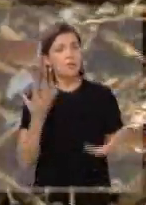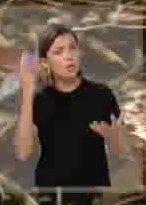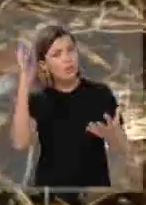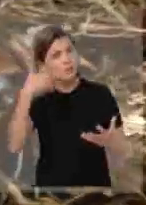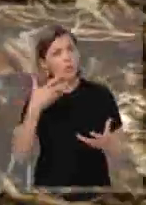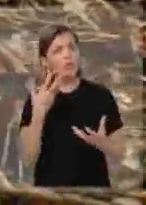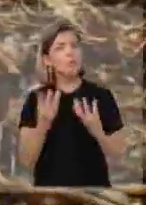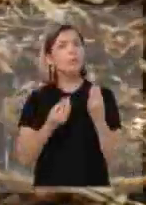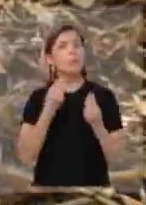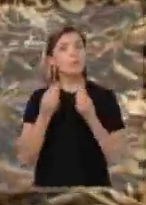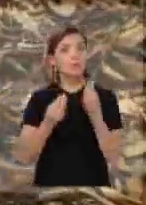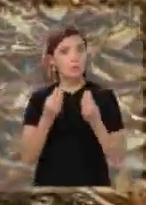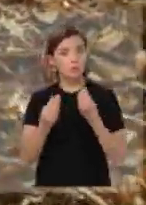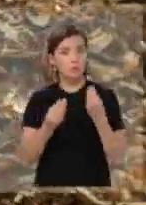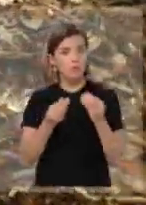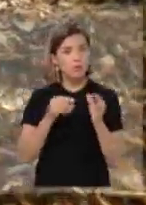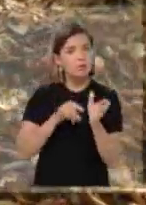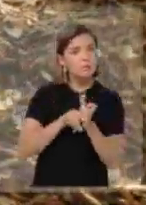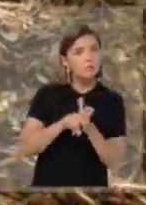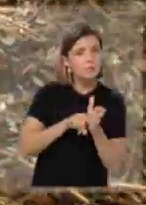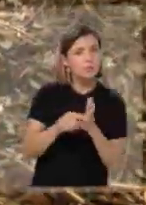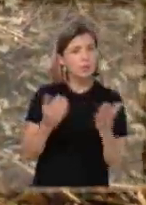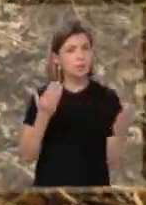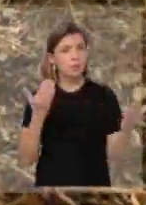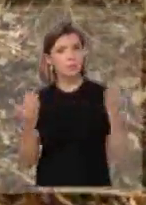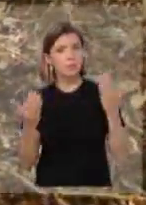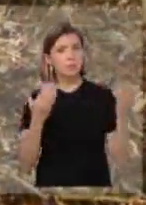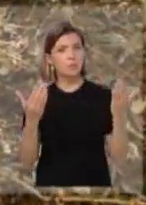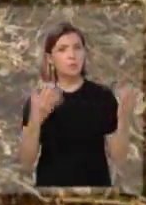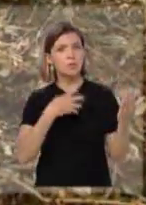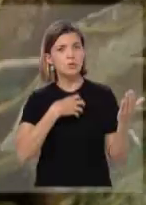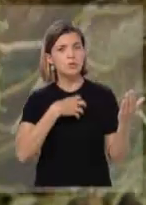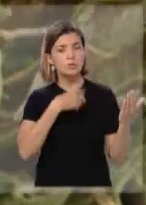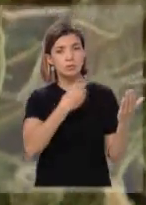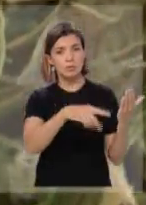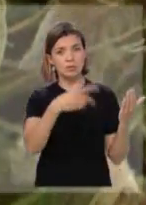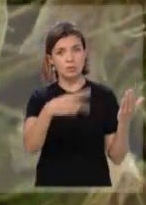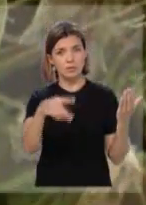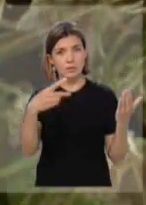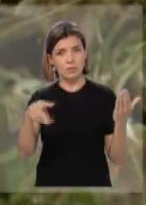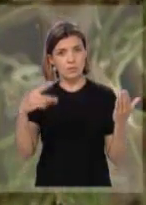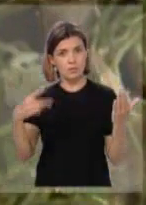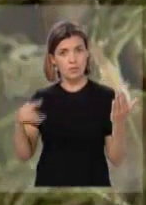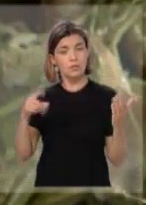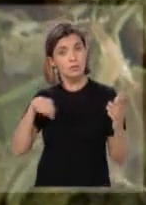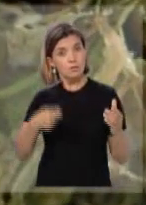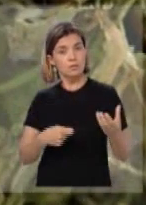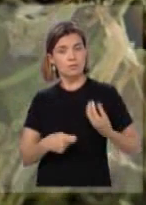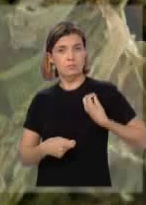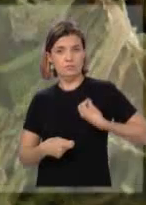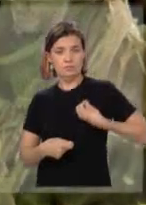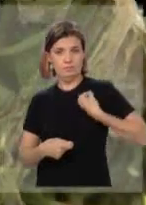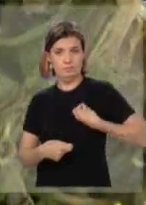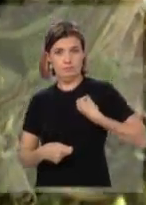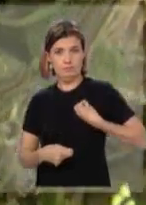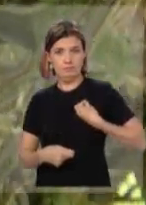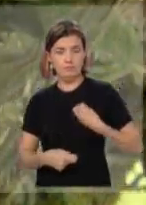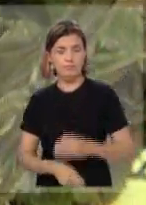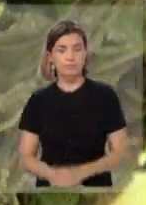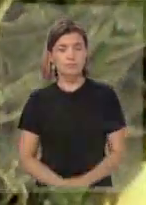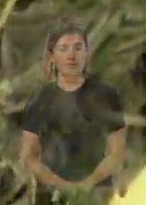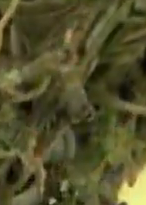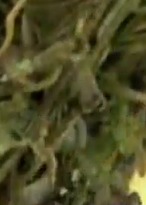Um bom caminho para resolver essa questão é analisar algumas das características comuns aos organismos que consideramos